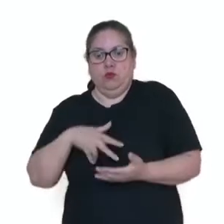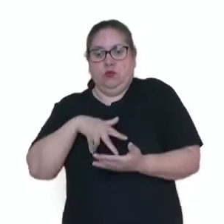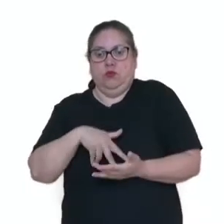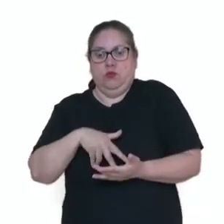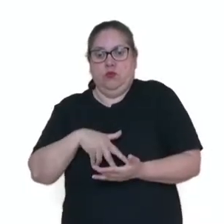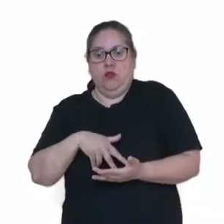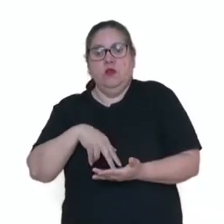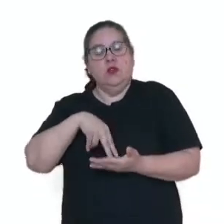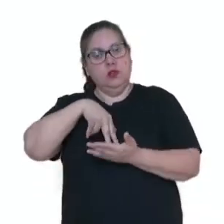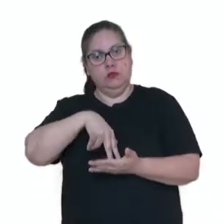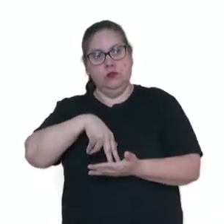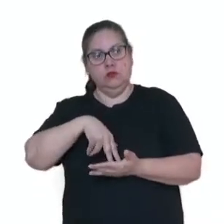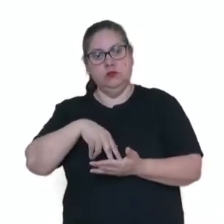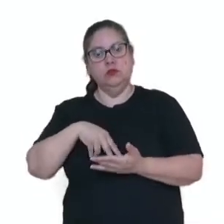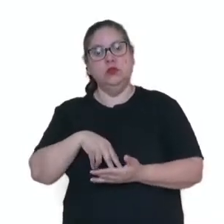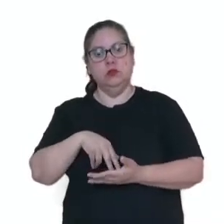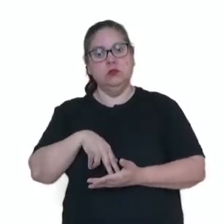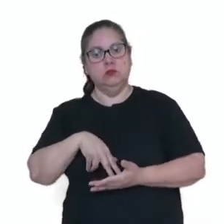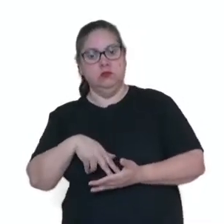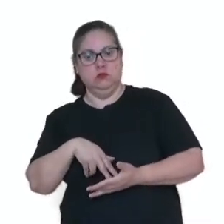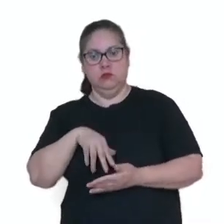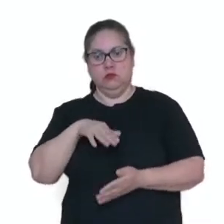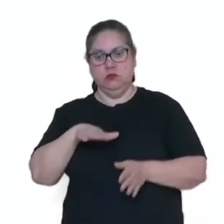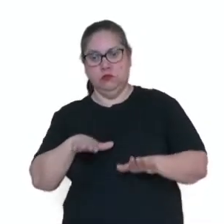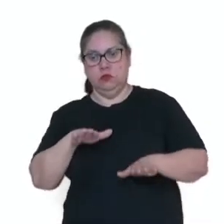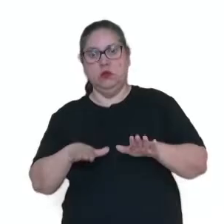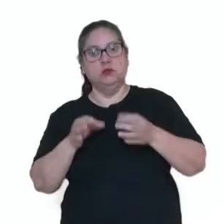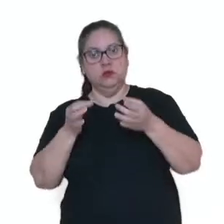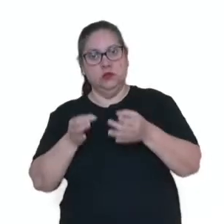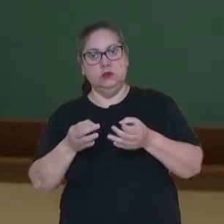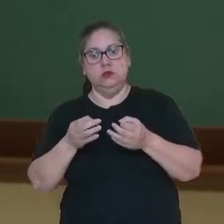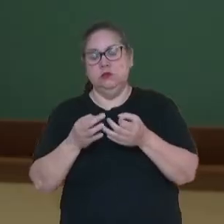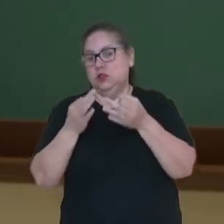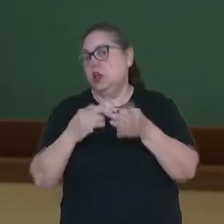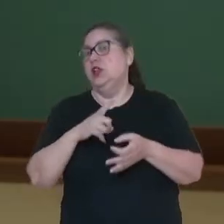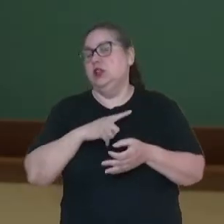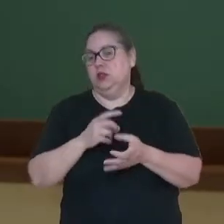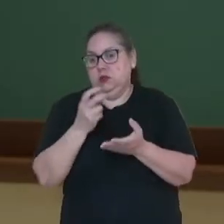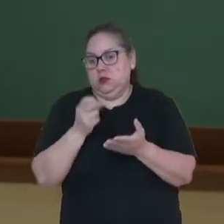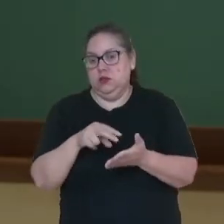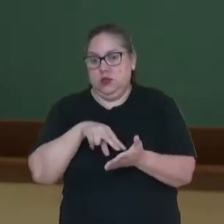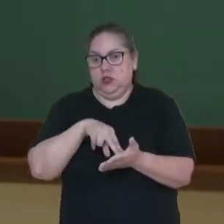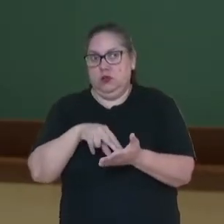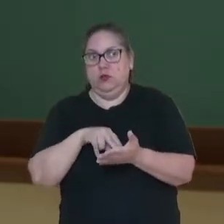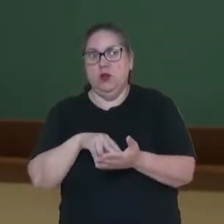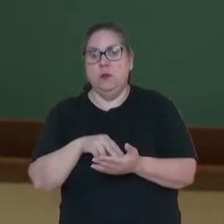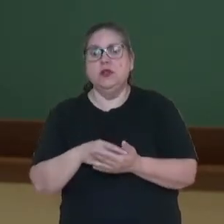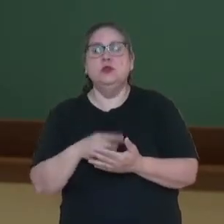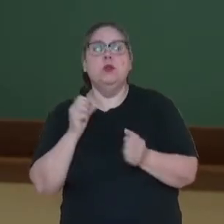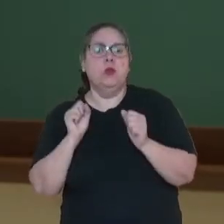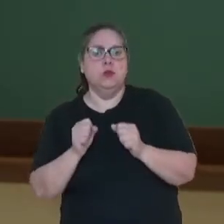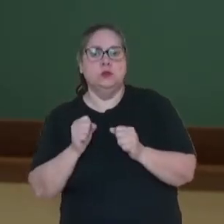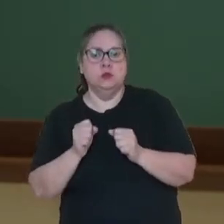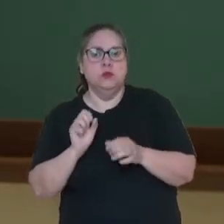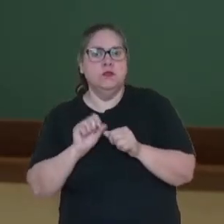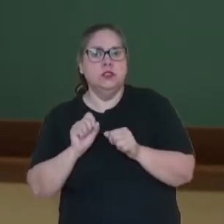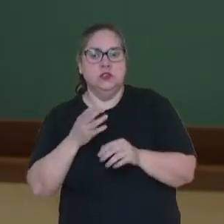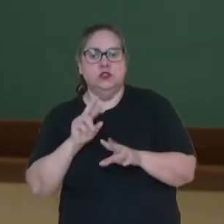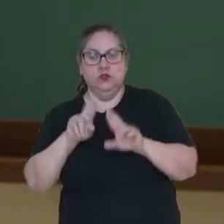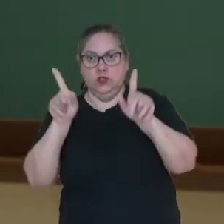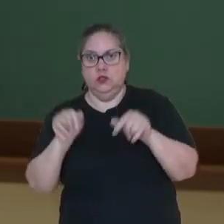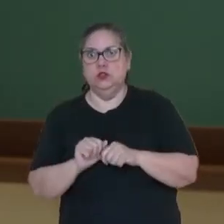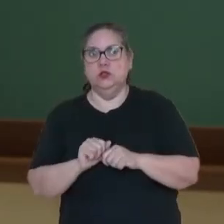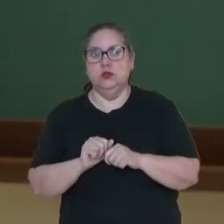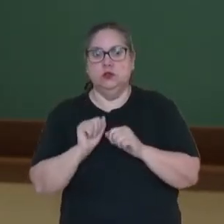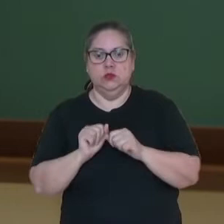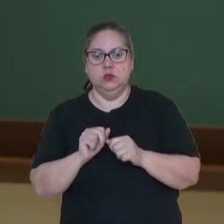eu ficar em pé, eu já tenho que me equilibrar, certo? Já exige um certo equilíbrio. Mas eu posso ainda fazer diferente.